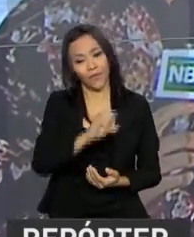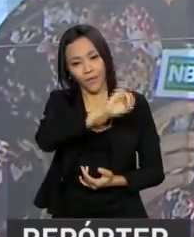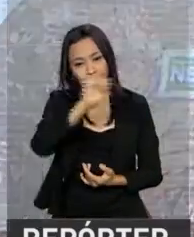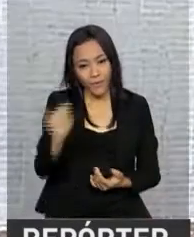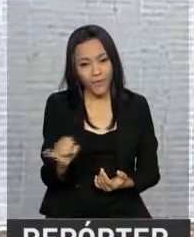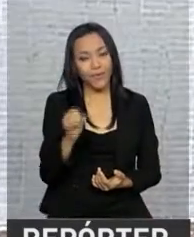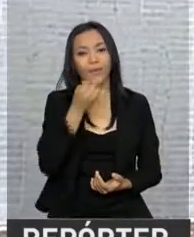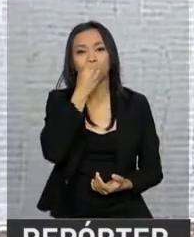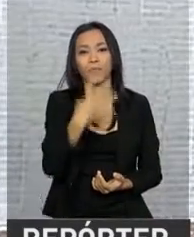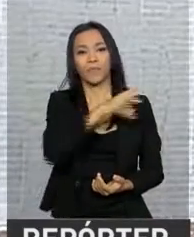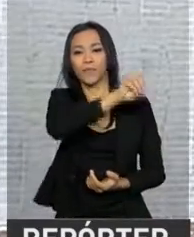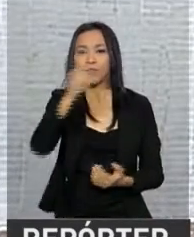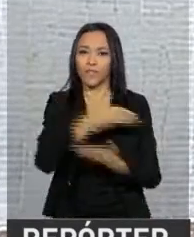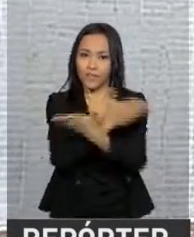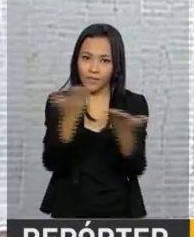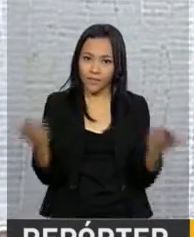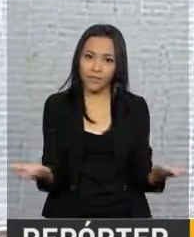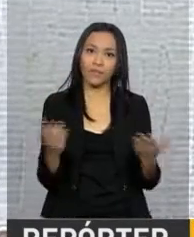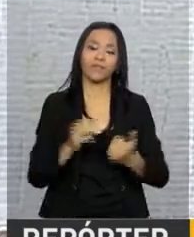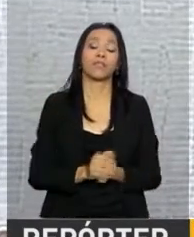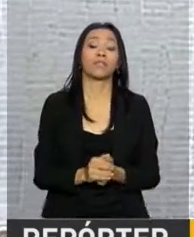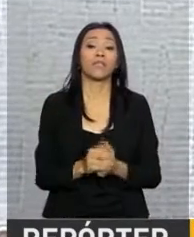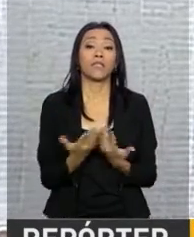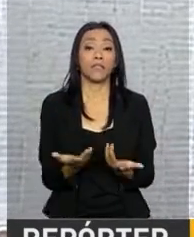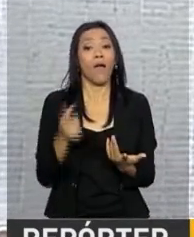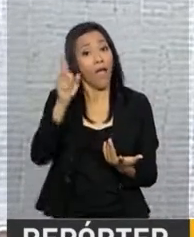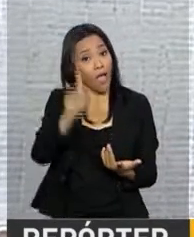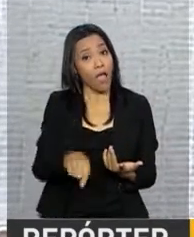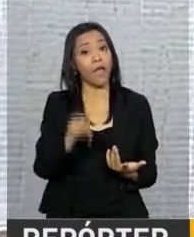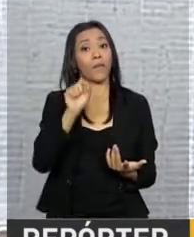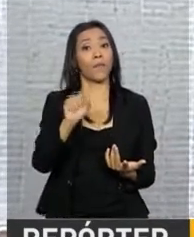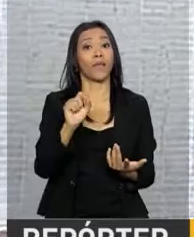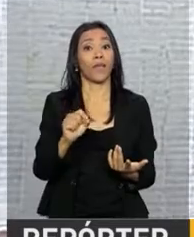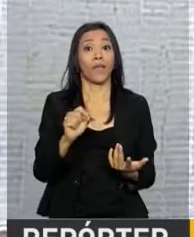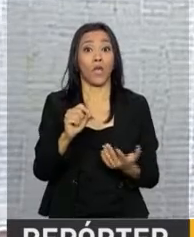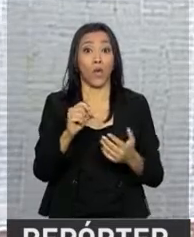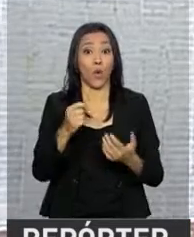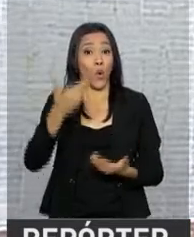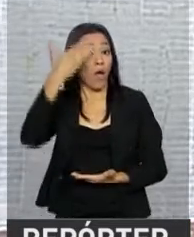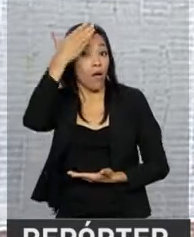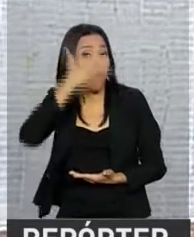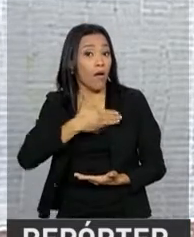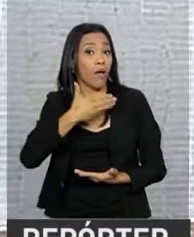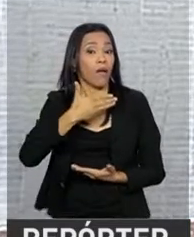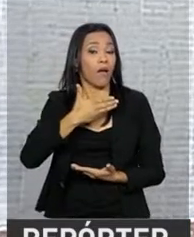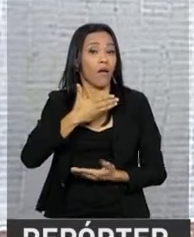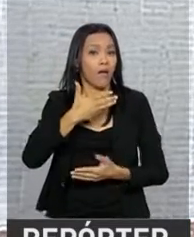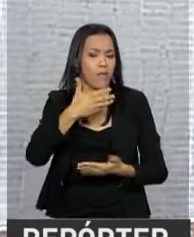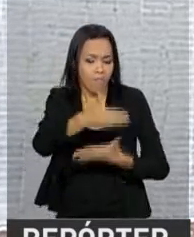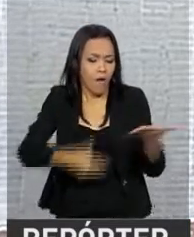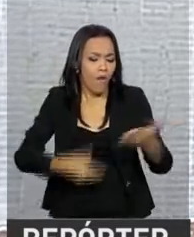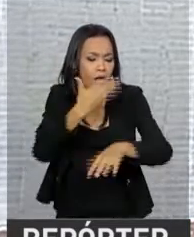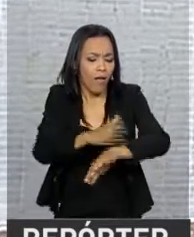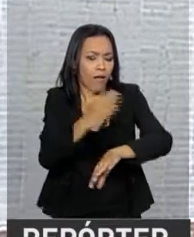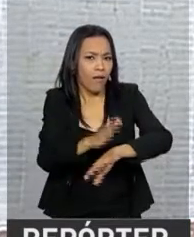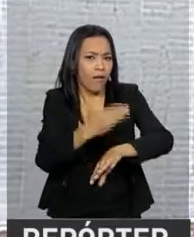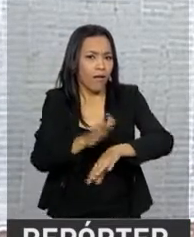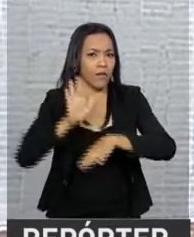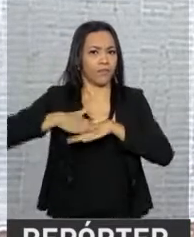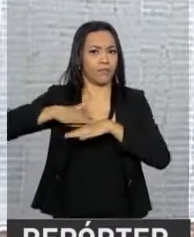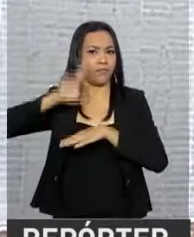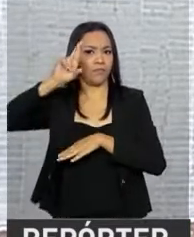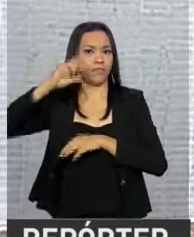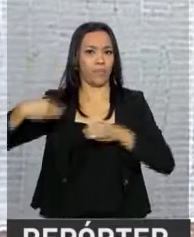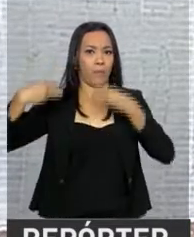José Luiz, bom dia, um bom dia a todos. E é isso mesmo, o teste que é desenvolvido pelo Ministério da Educação através